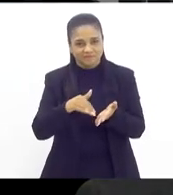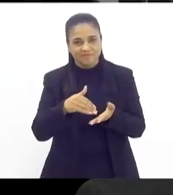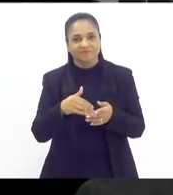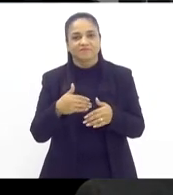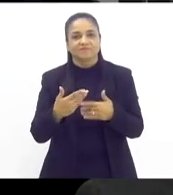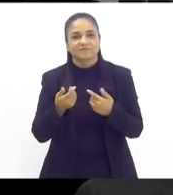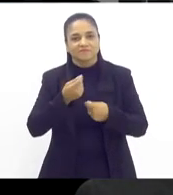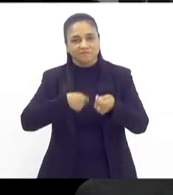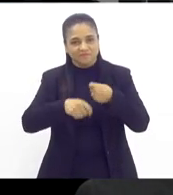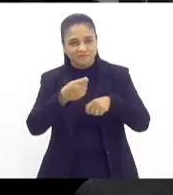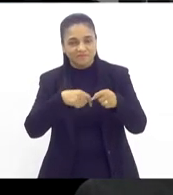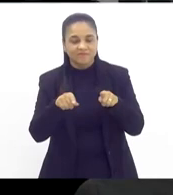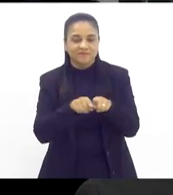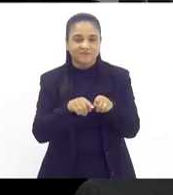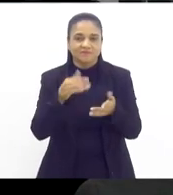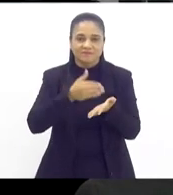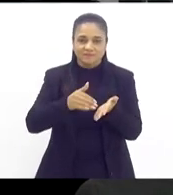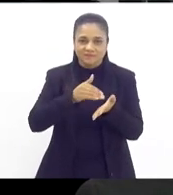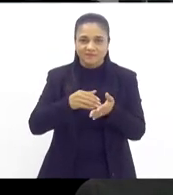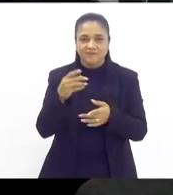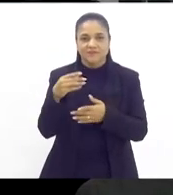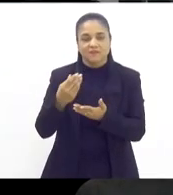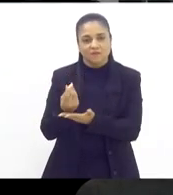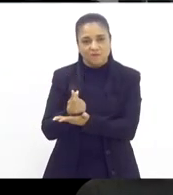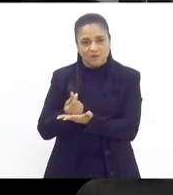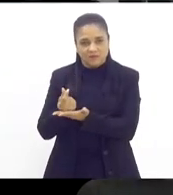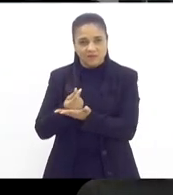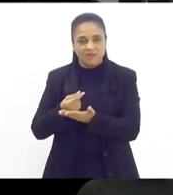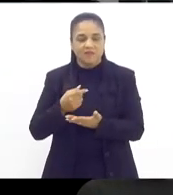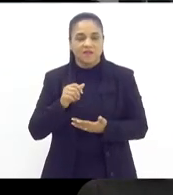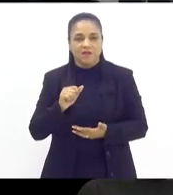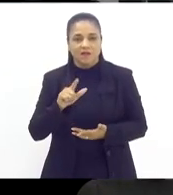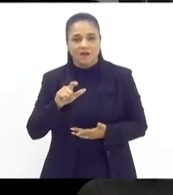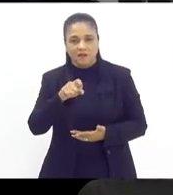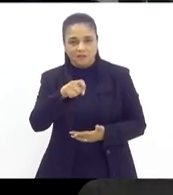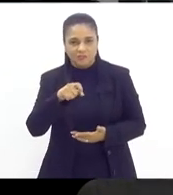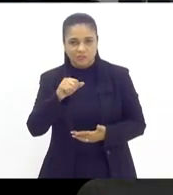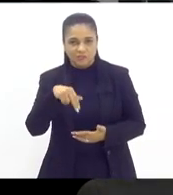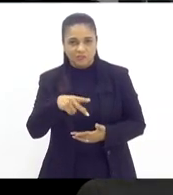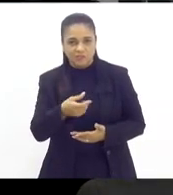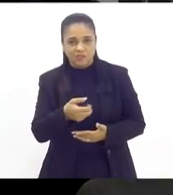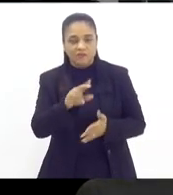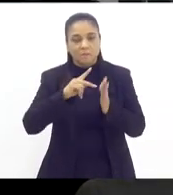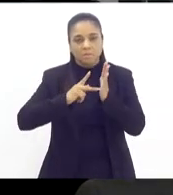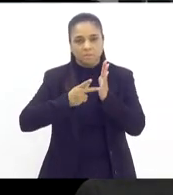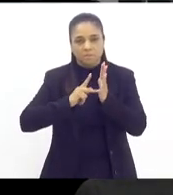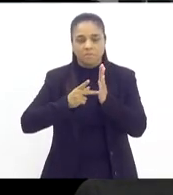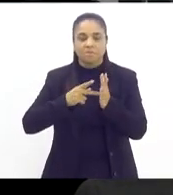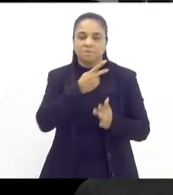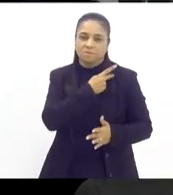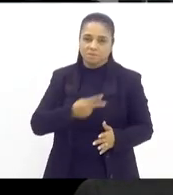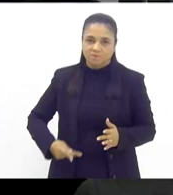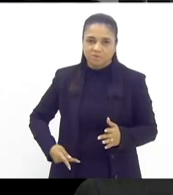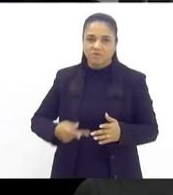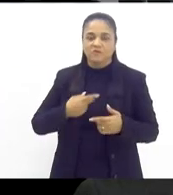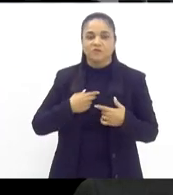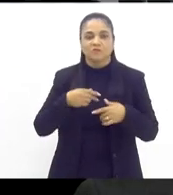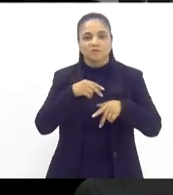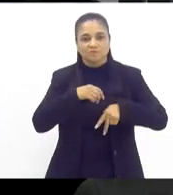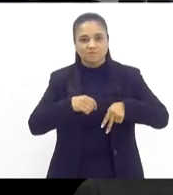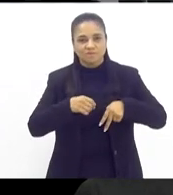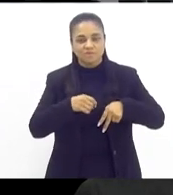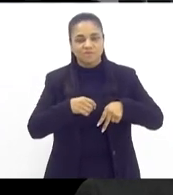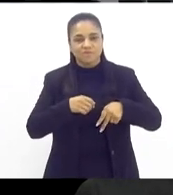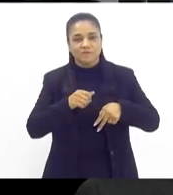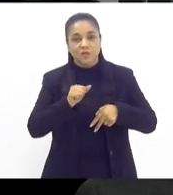aos colegas aqui da Secretaria de Fazenda. Alexandre, nosso presidente do Sindicato dos Auditores, está aqui inscrito para fazer as